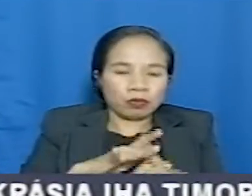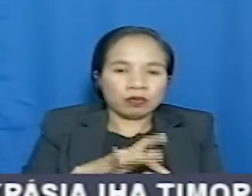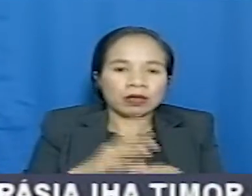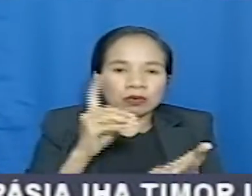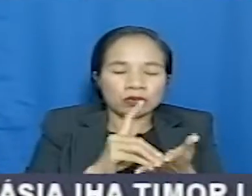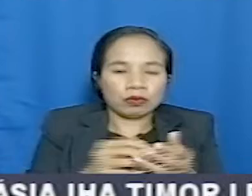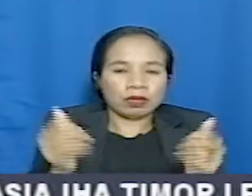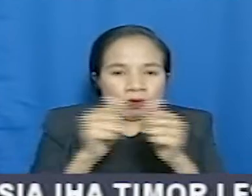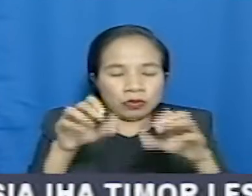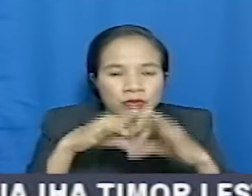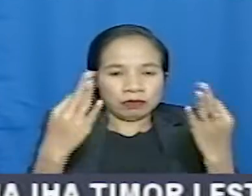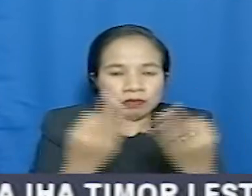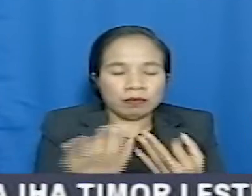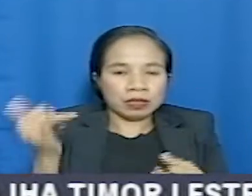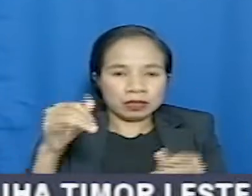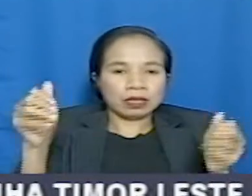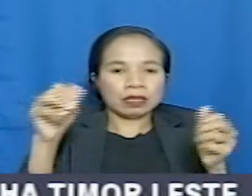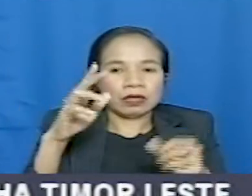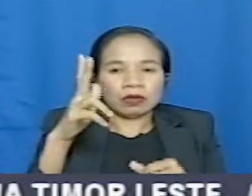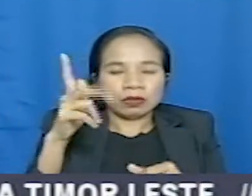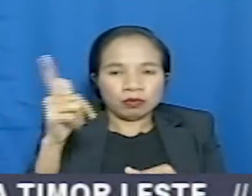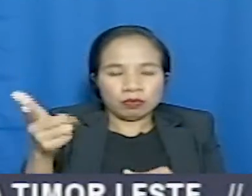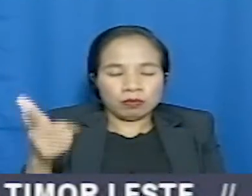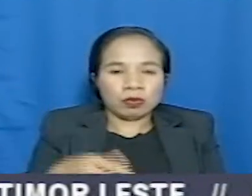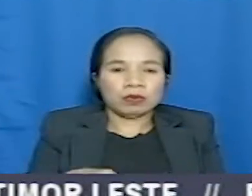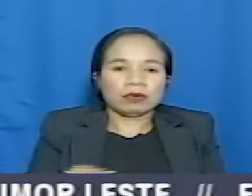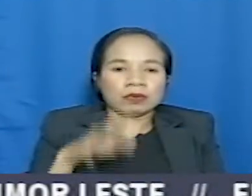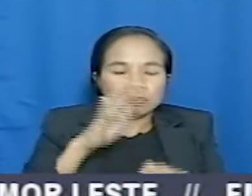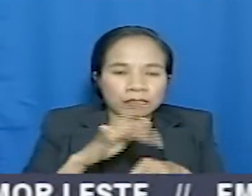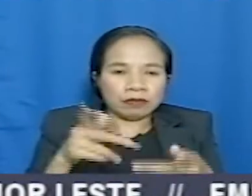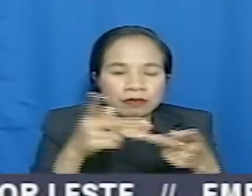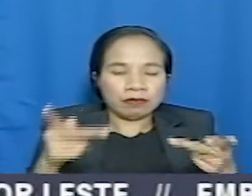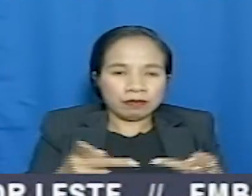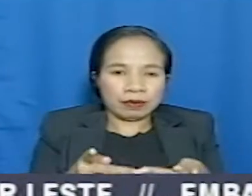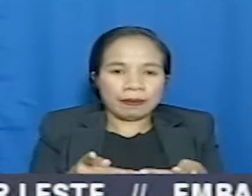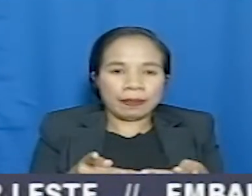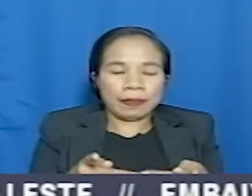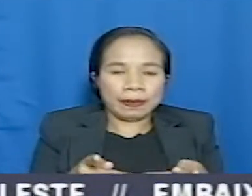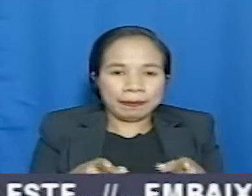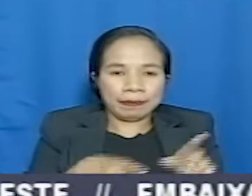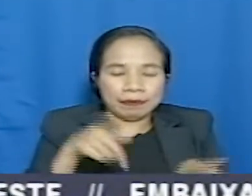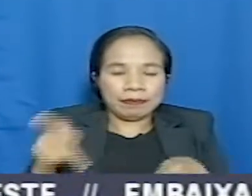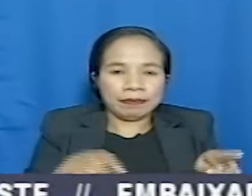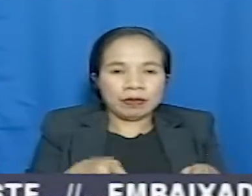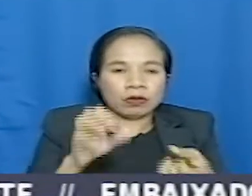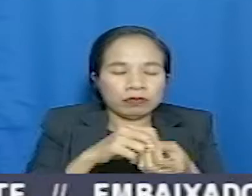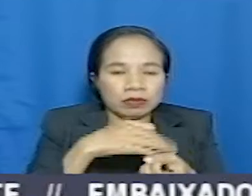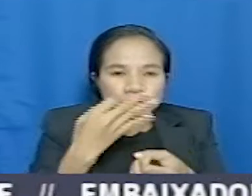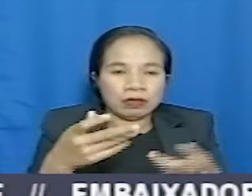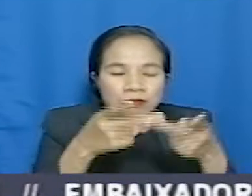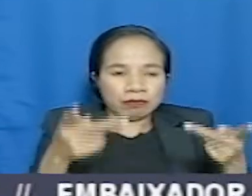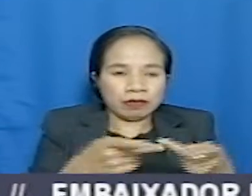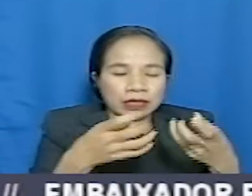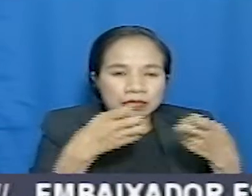koni família sira na en Ruanolu ne confirma tan Fatin isolamento para paciente COVID-19 isolamento ho condição